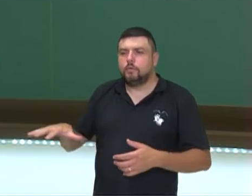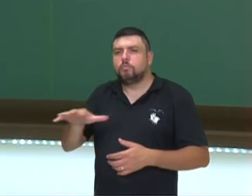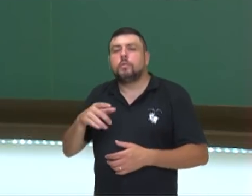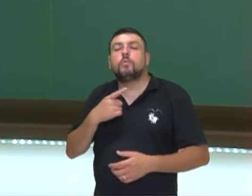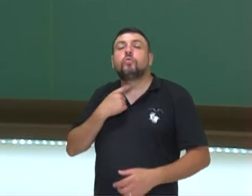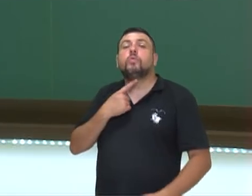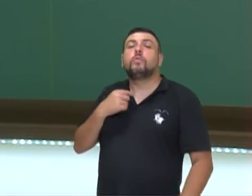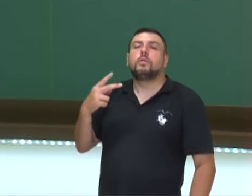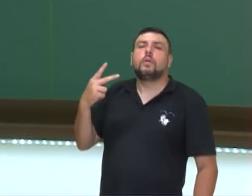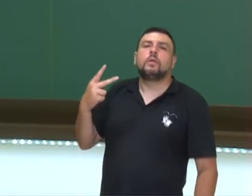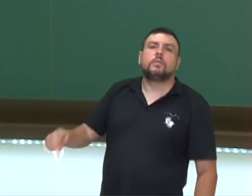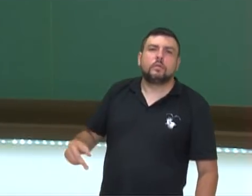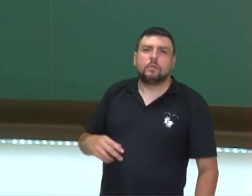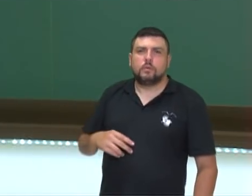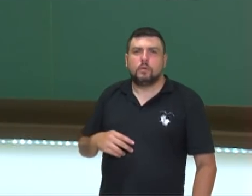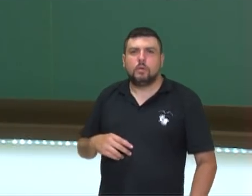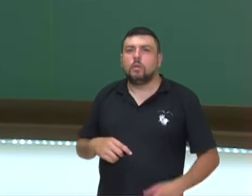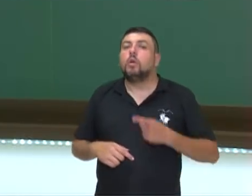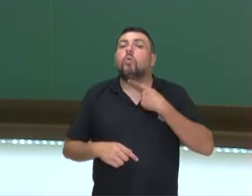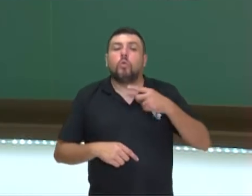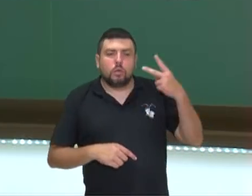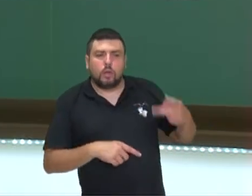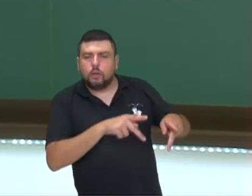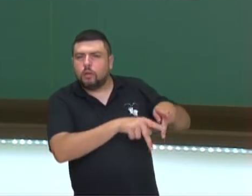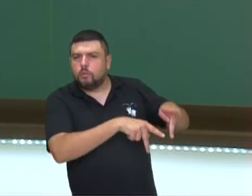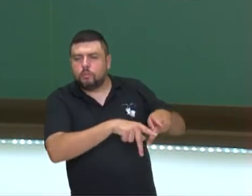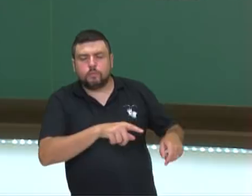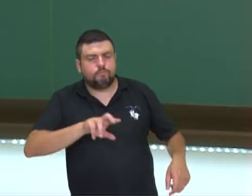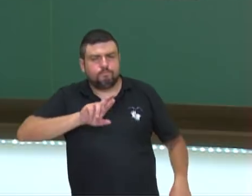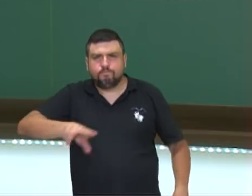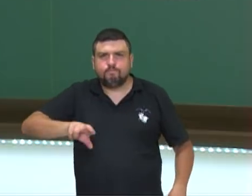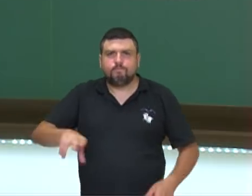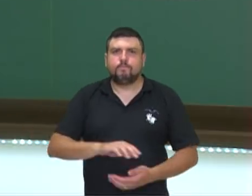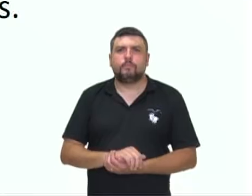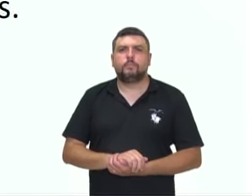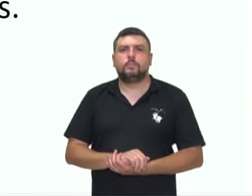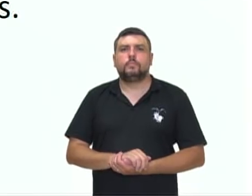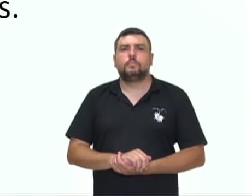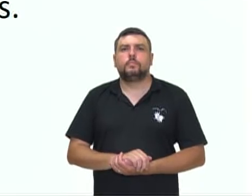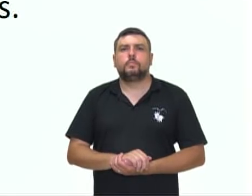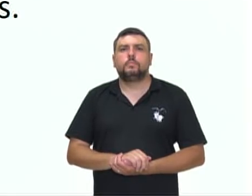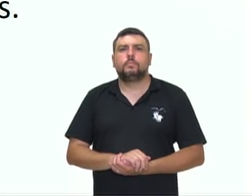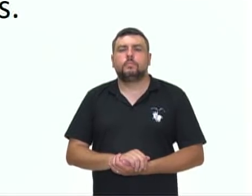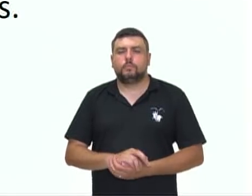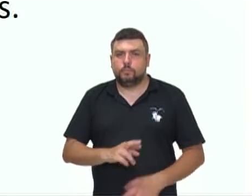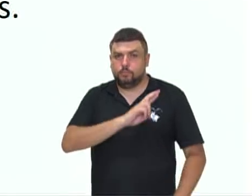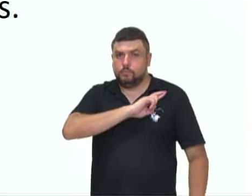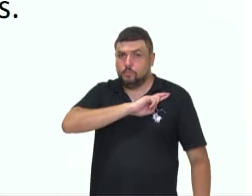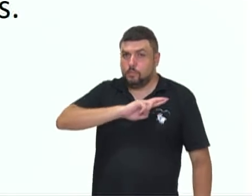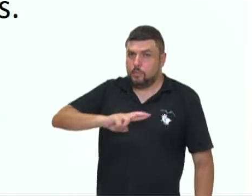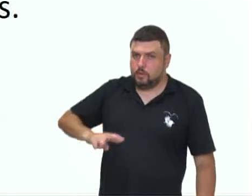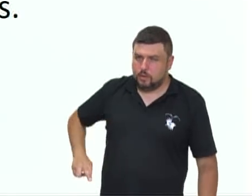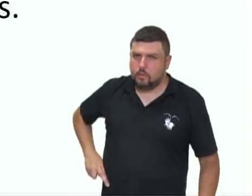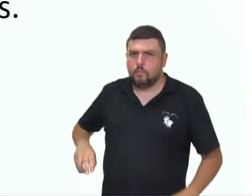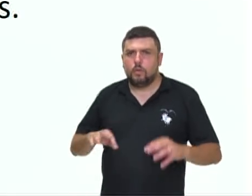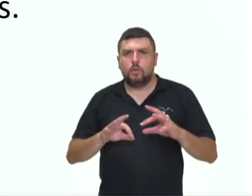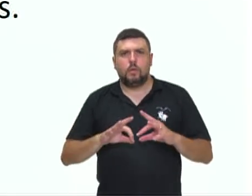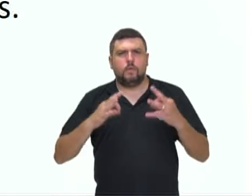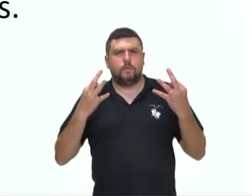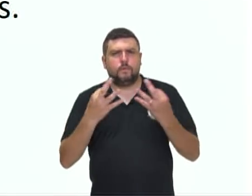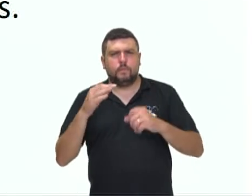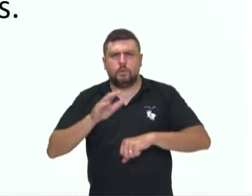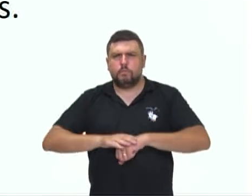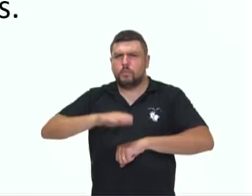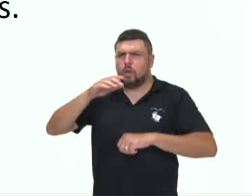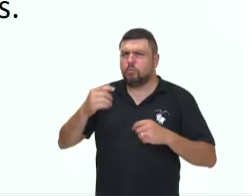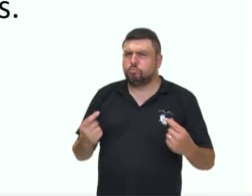coronéis, e não a decisão do eleitor propriamente dito. Com a República, as famílias mais poderosas de cada